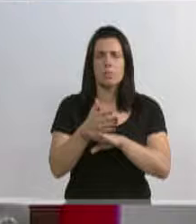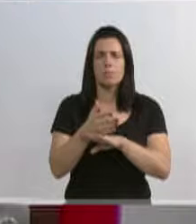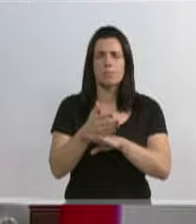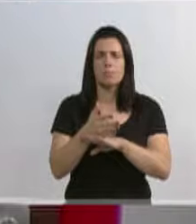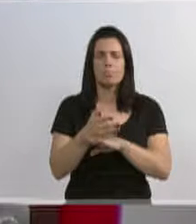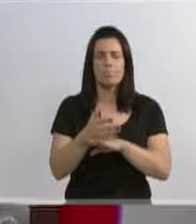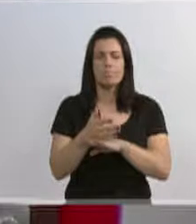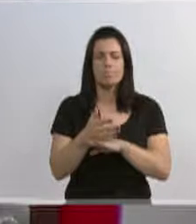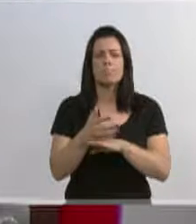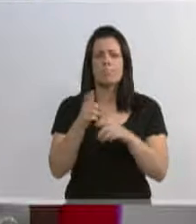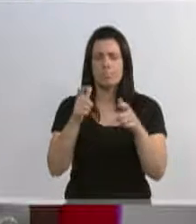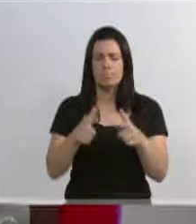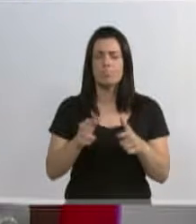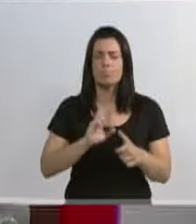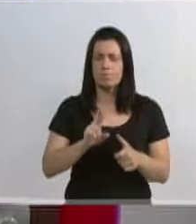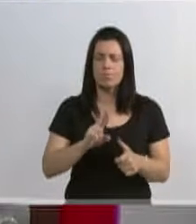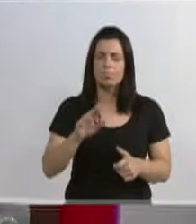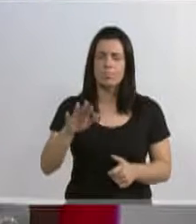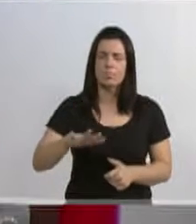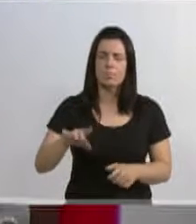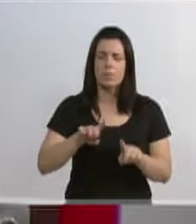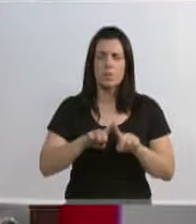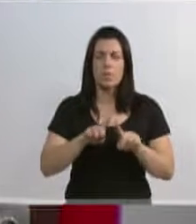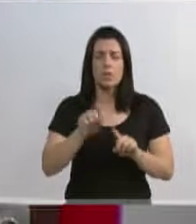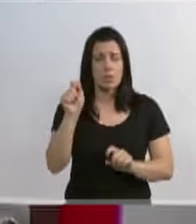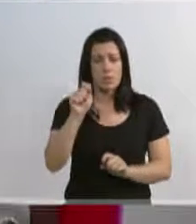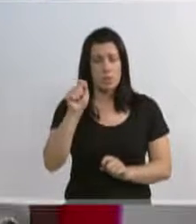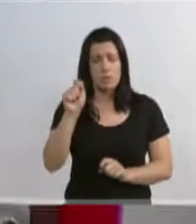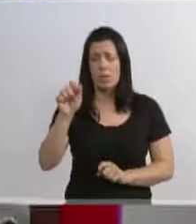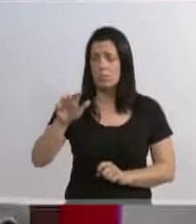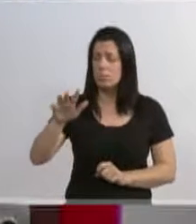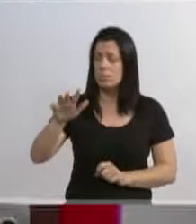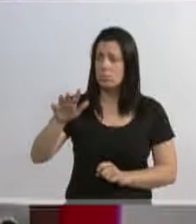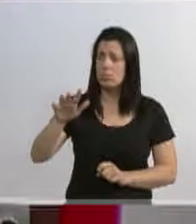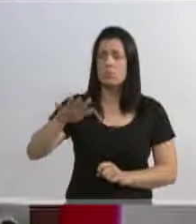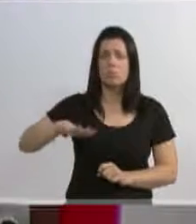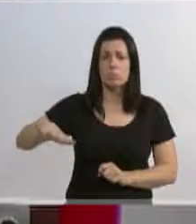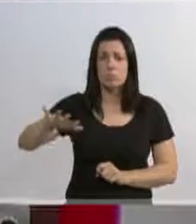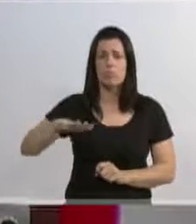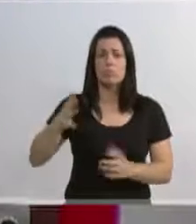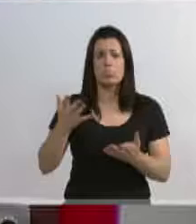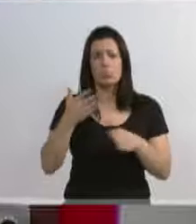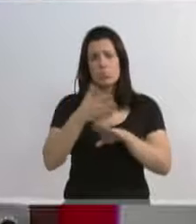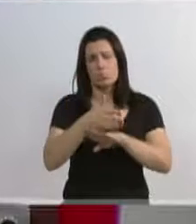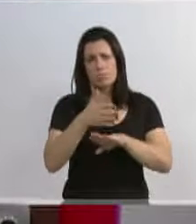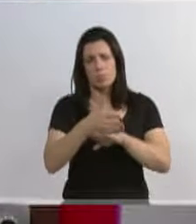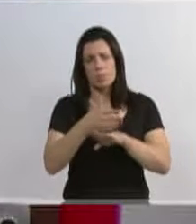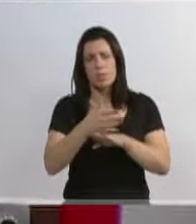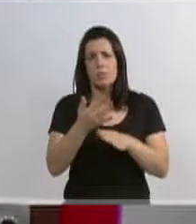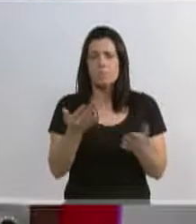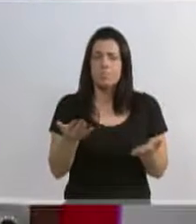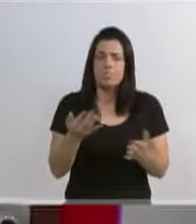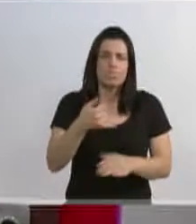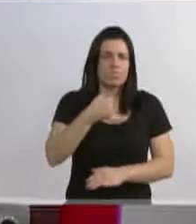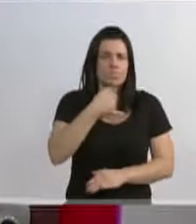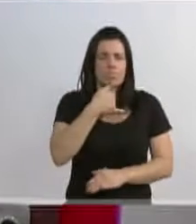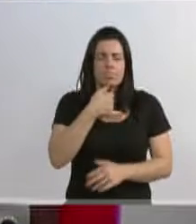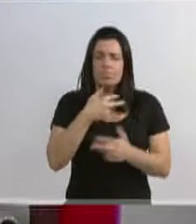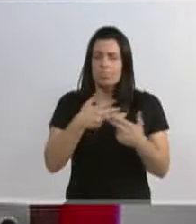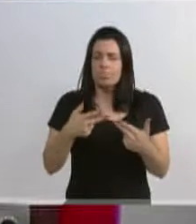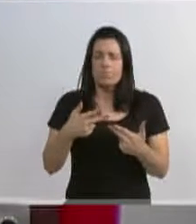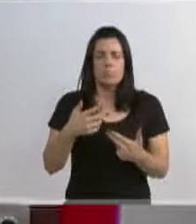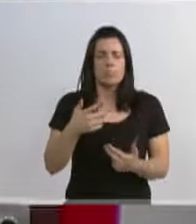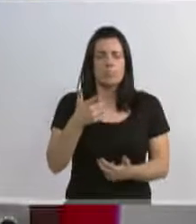a representação daquela região, as associações de moradores daquela região, para que pudessem participar também. Só lamento coisas que a gente